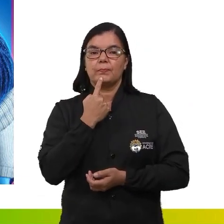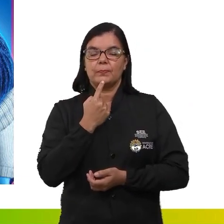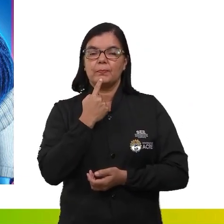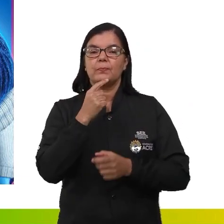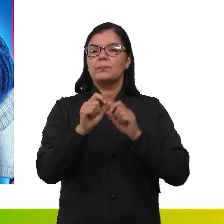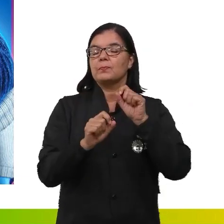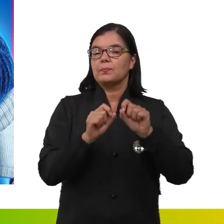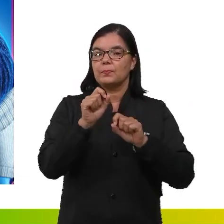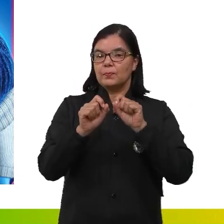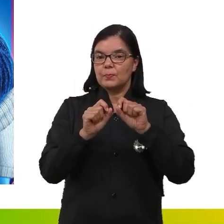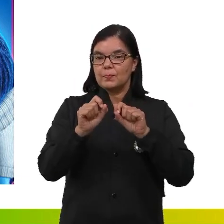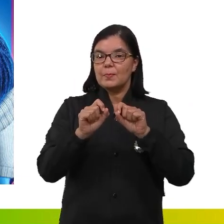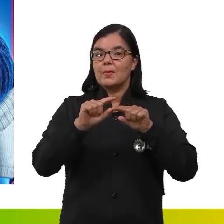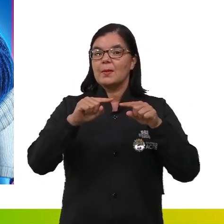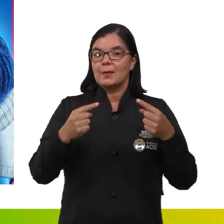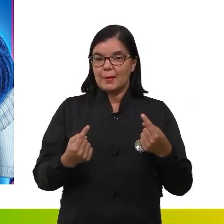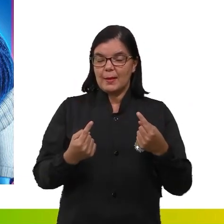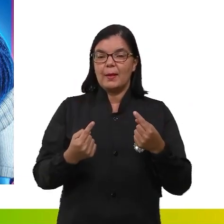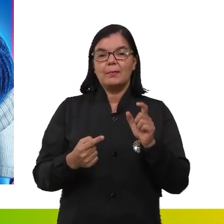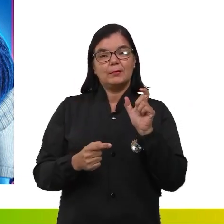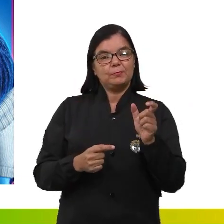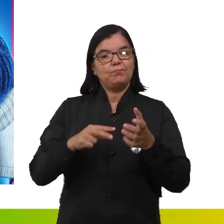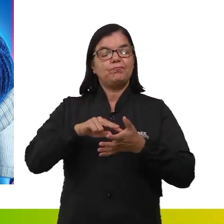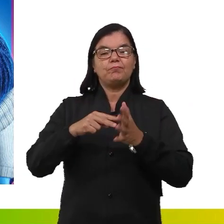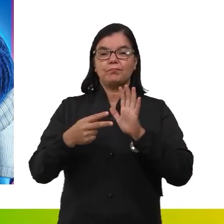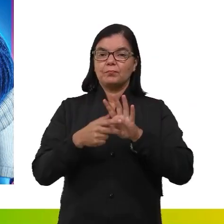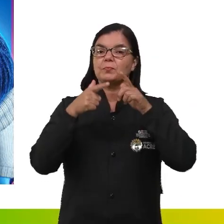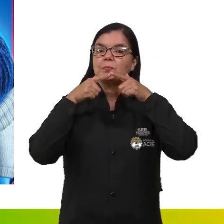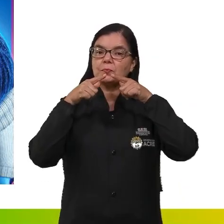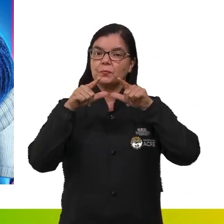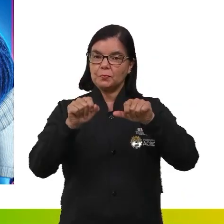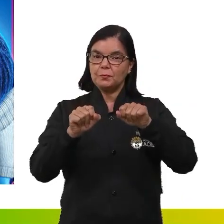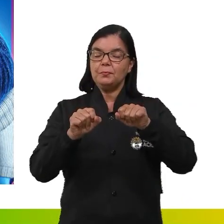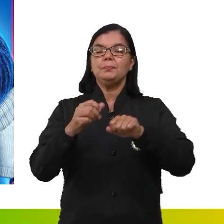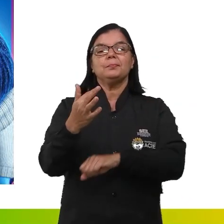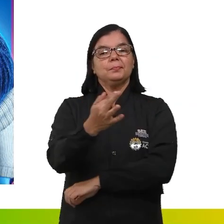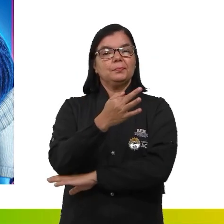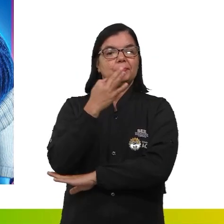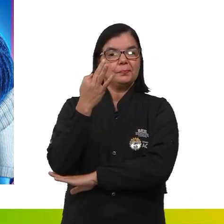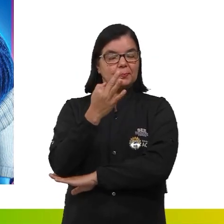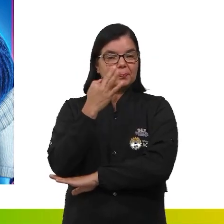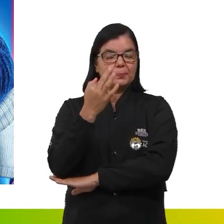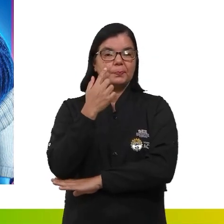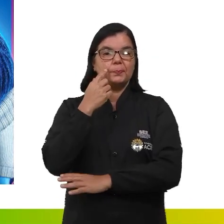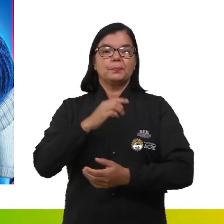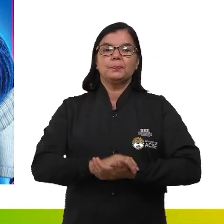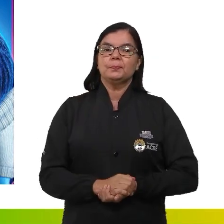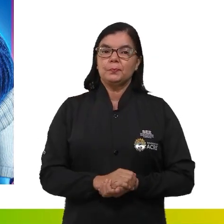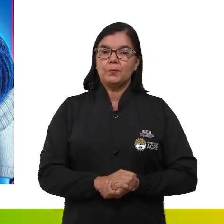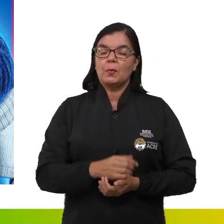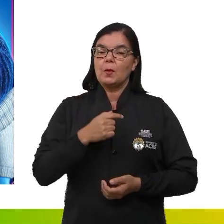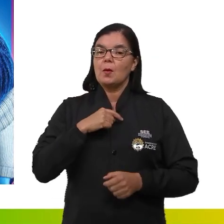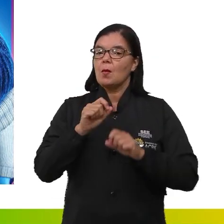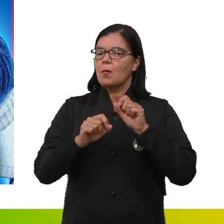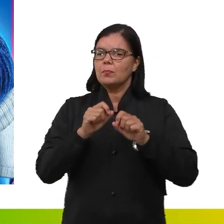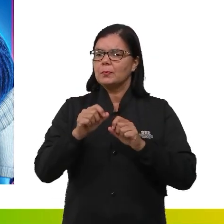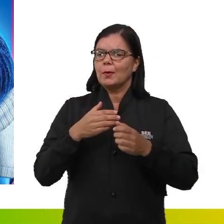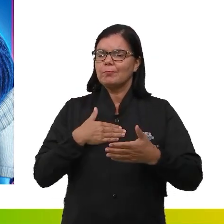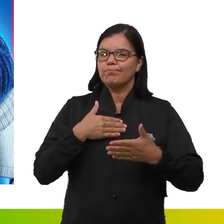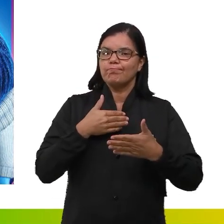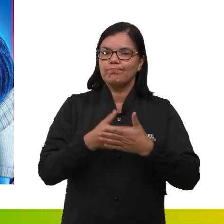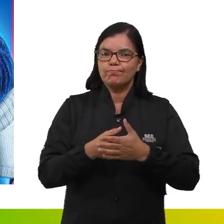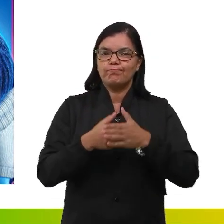que é efeito de sentido numa linguagem bem formal. Então façamos aqui a leitura. O efeito de sentido